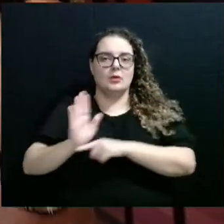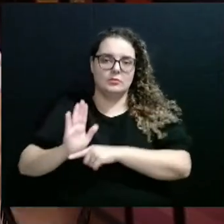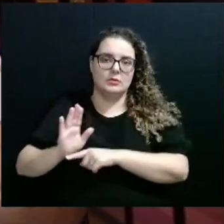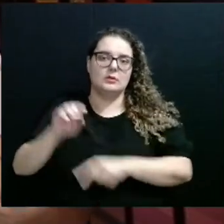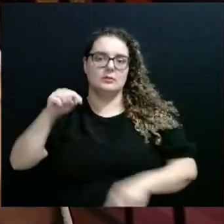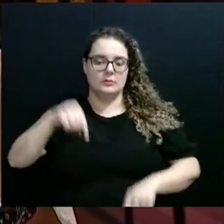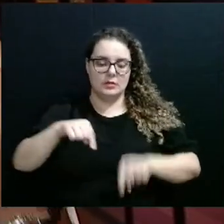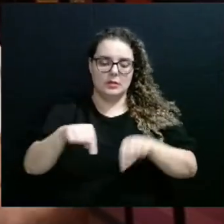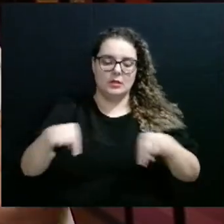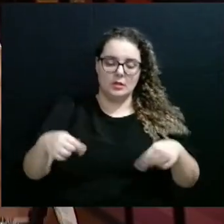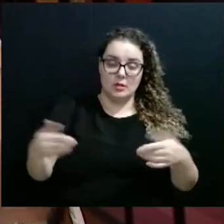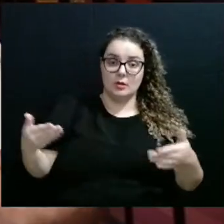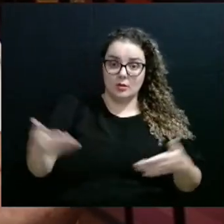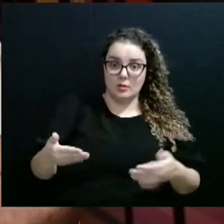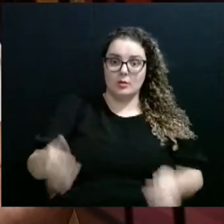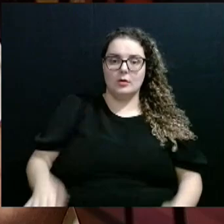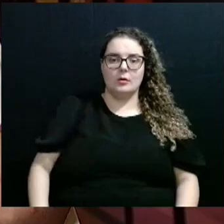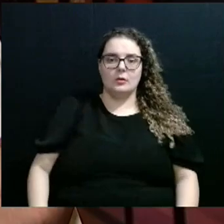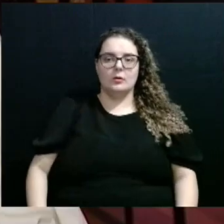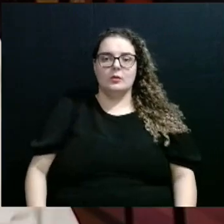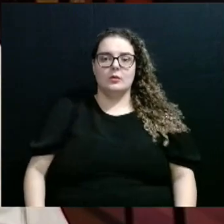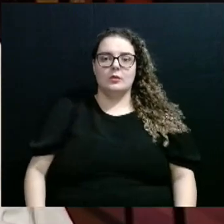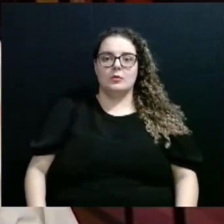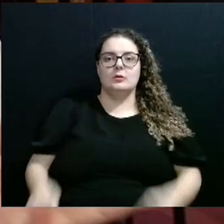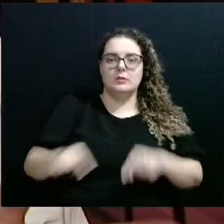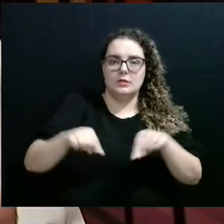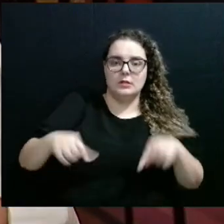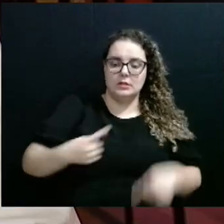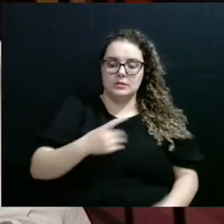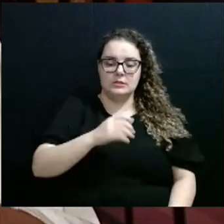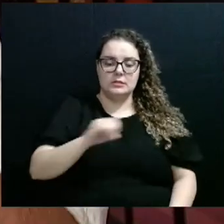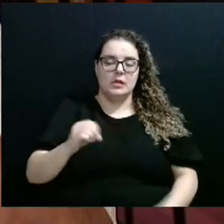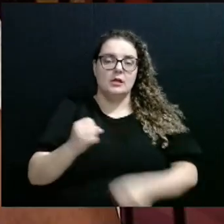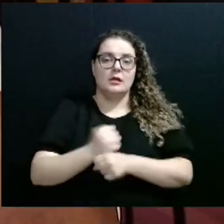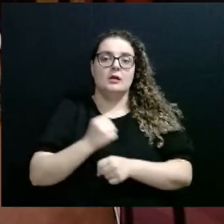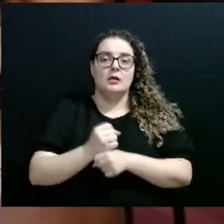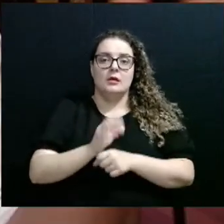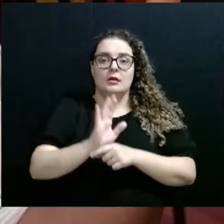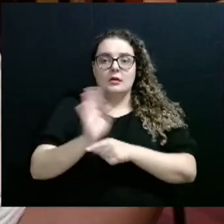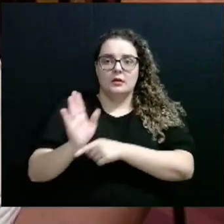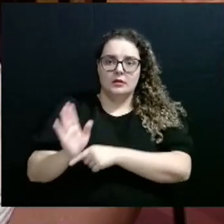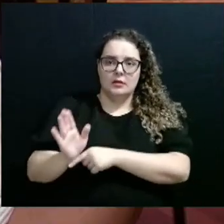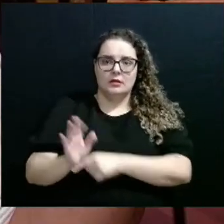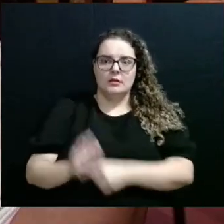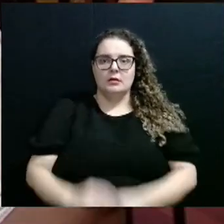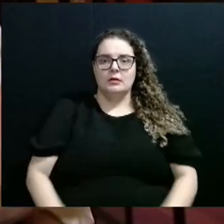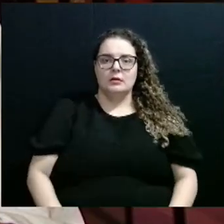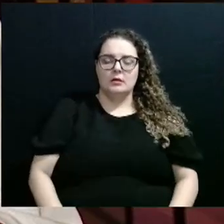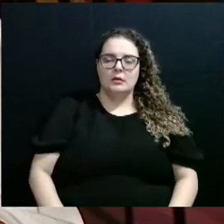aqui, ela se chama Sala 100 anos de cinema, onde estão